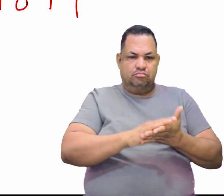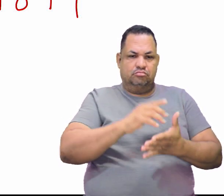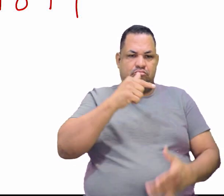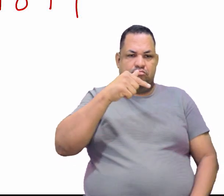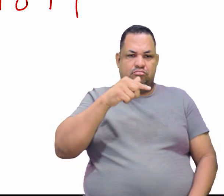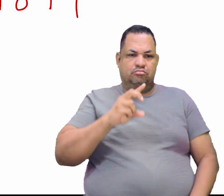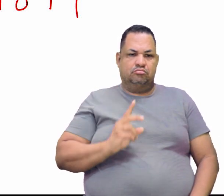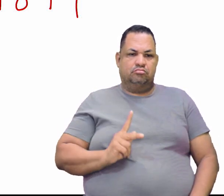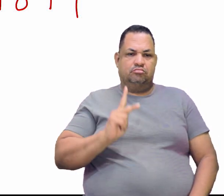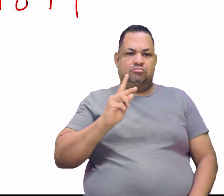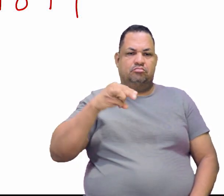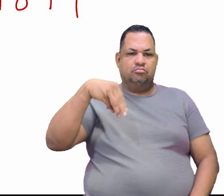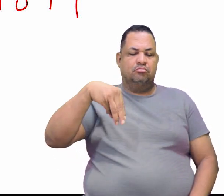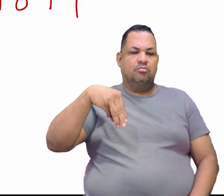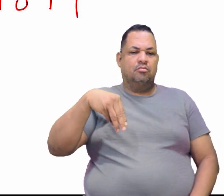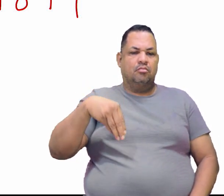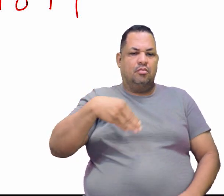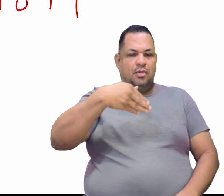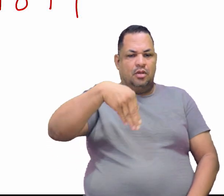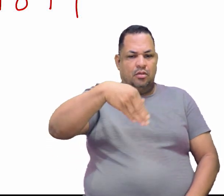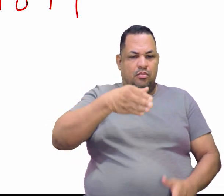7 quilômetros de trilho.